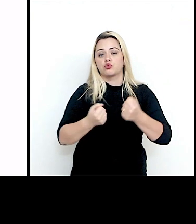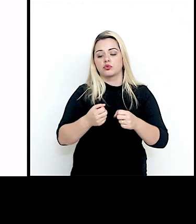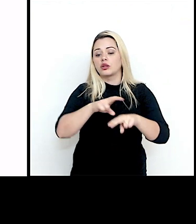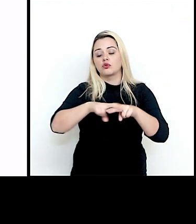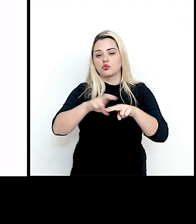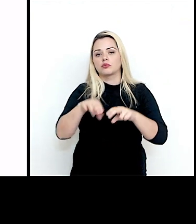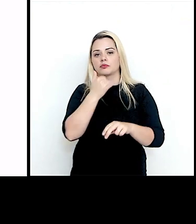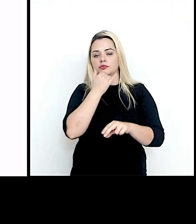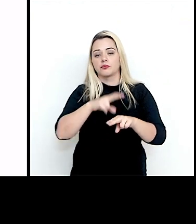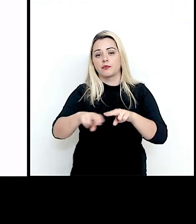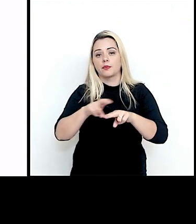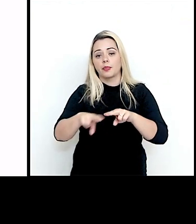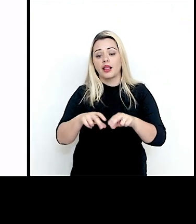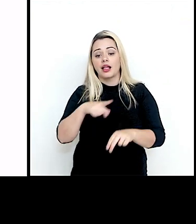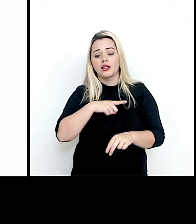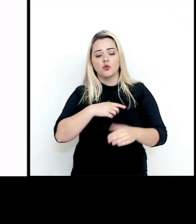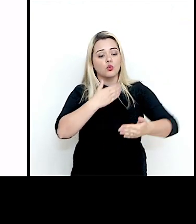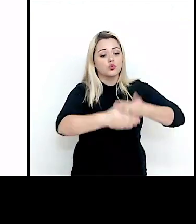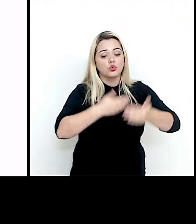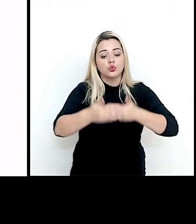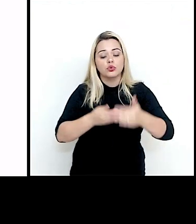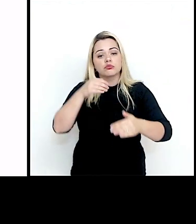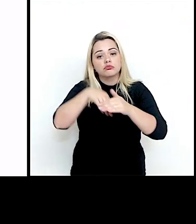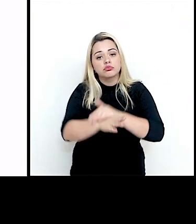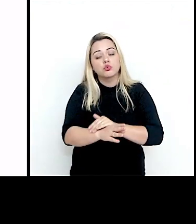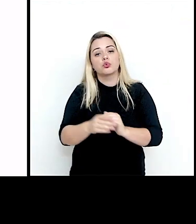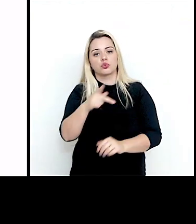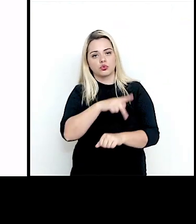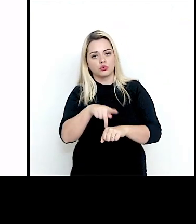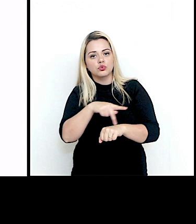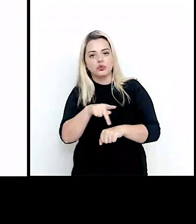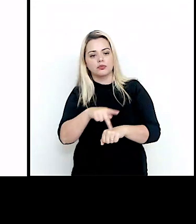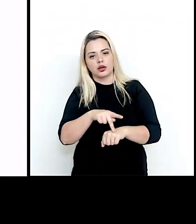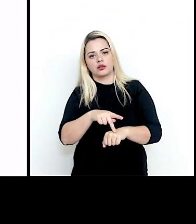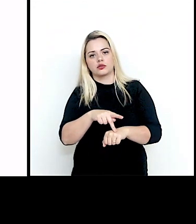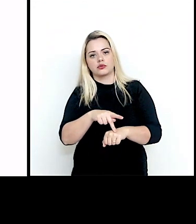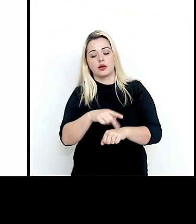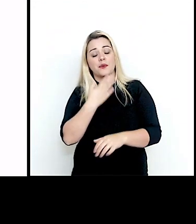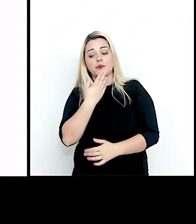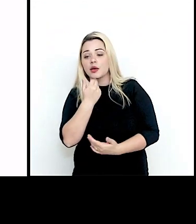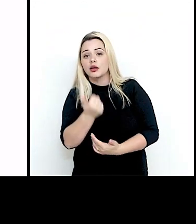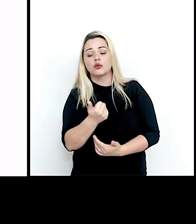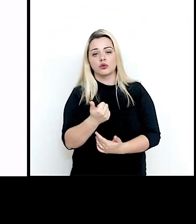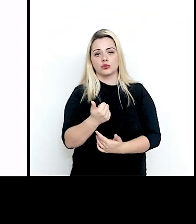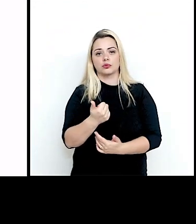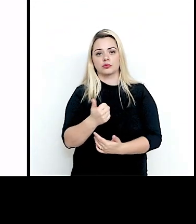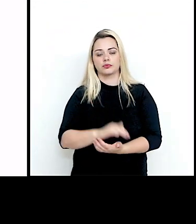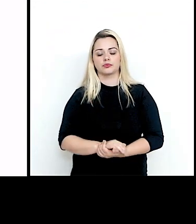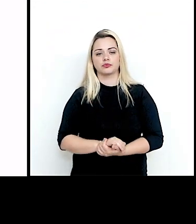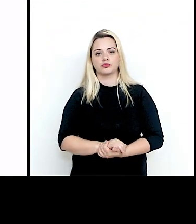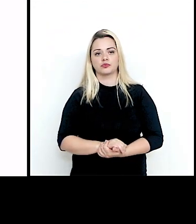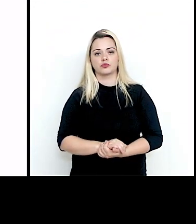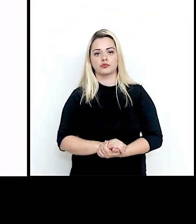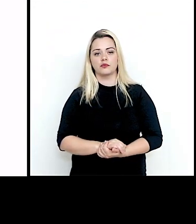e na verdade estão promovendo o processo de integração dentro desse país né das áreas mais dinâmicas aqui dá para